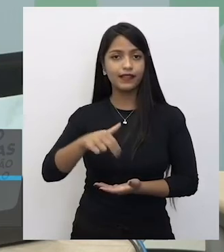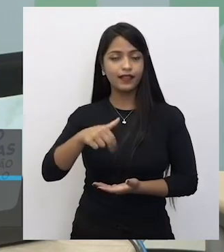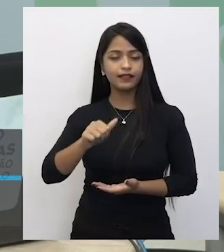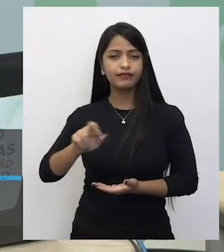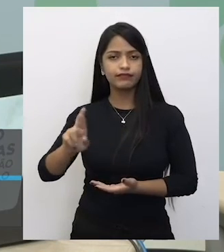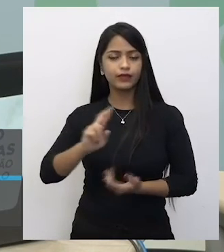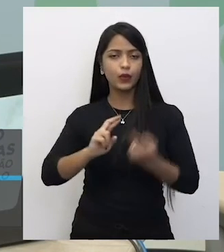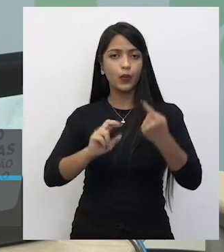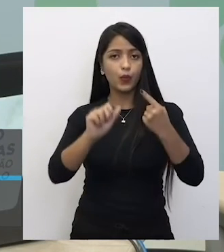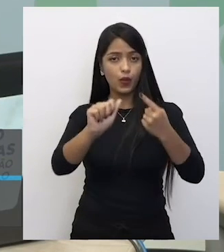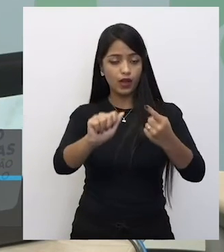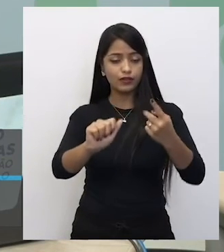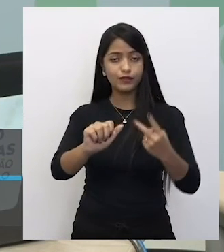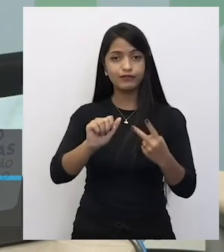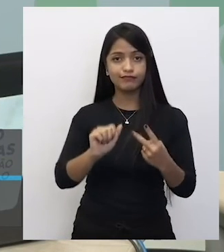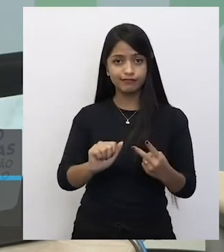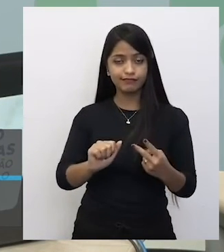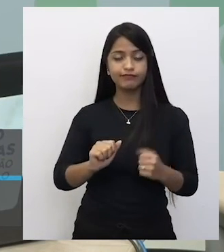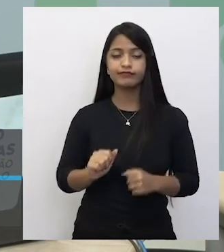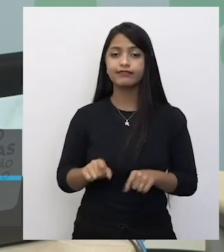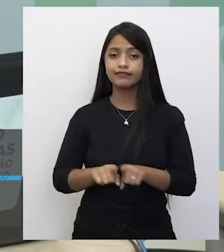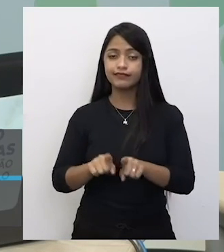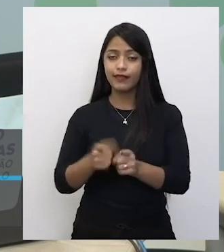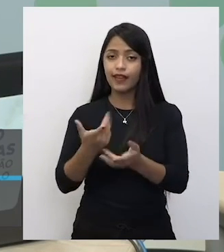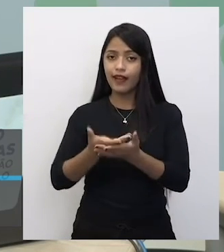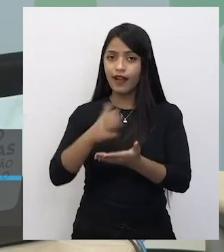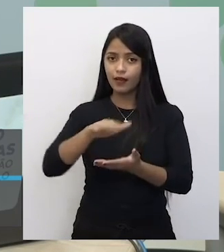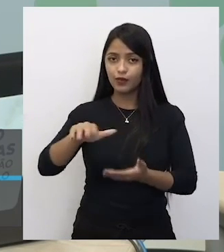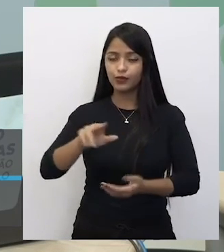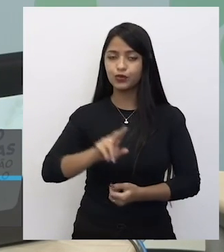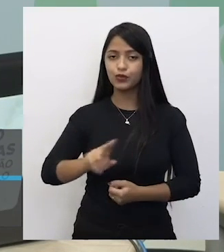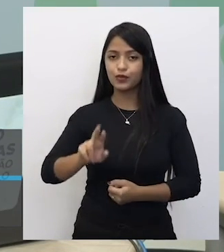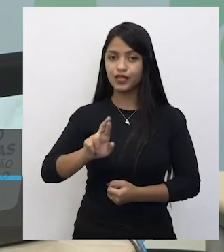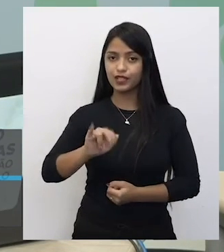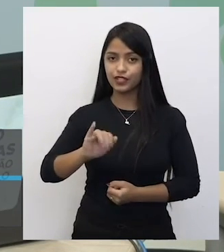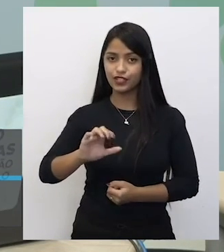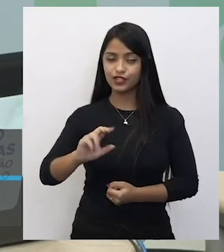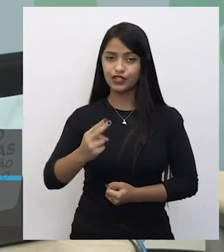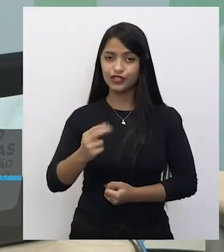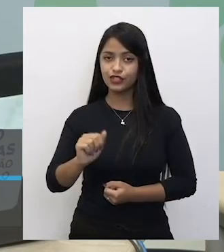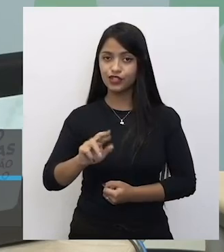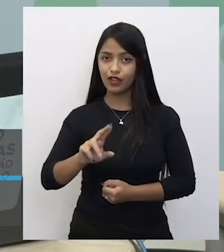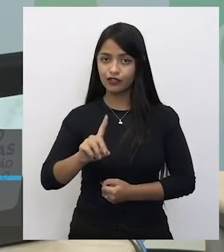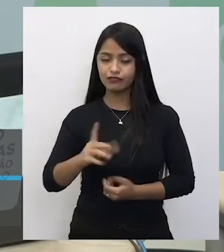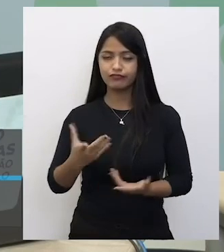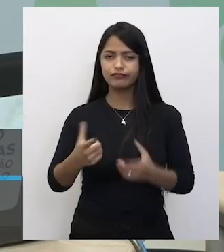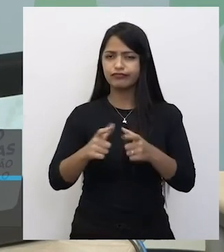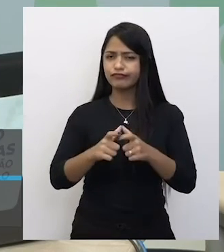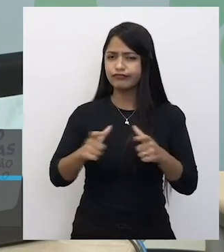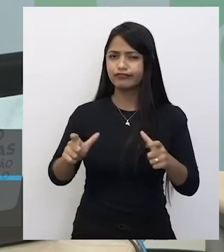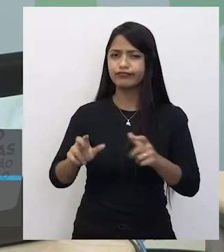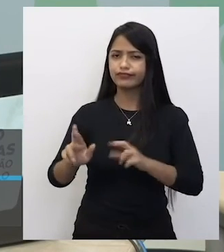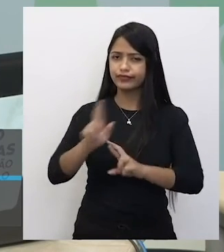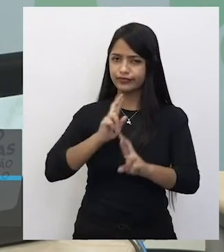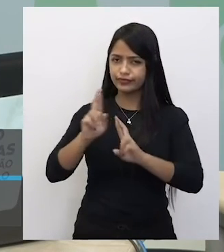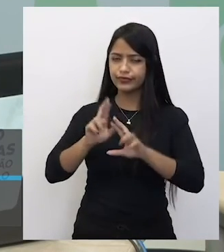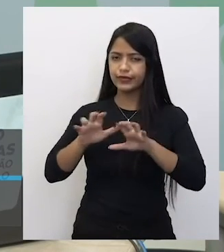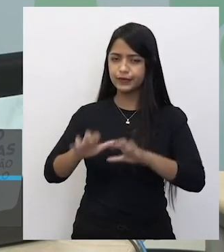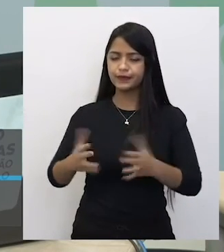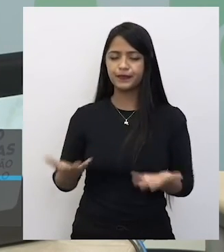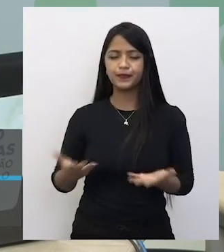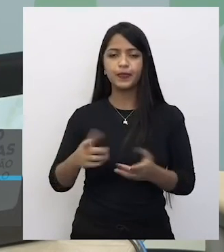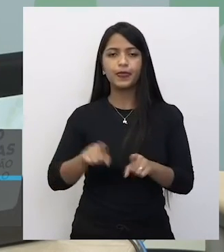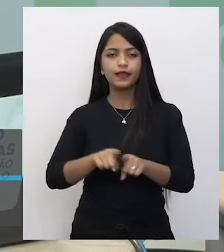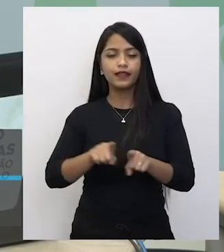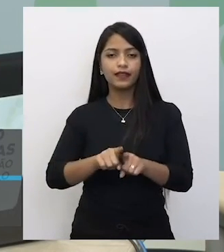Tem vários alunos aqui. Maioria, né? Richard, exatamente, também colocou a mesma coisa. A maioria. Gabriele,